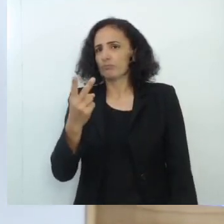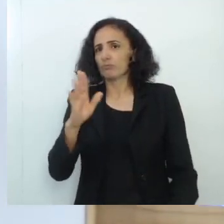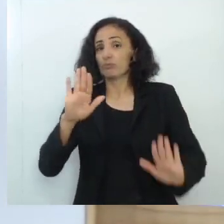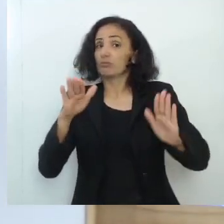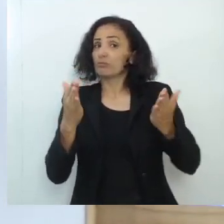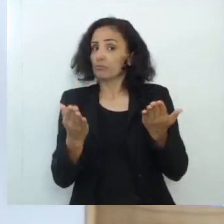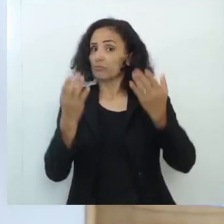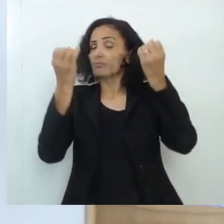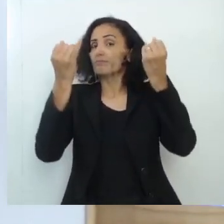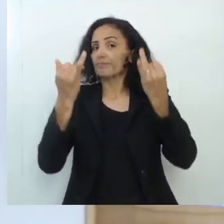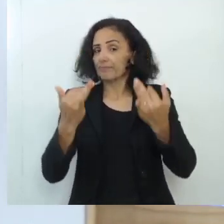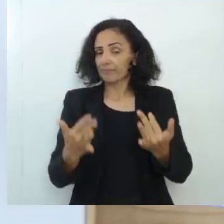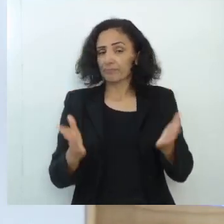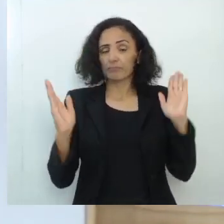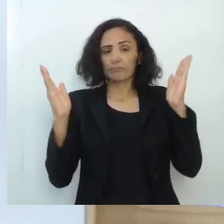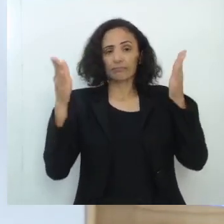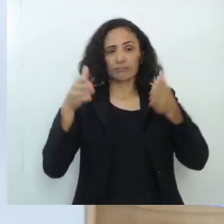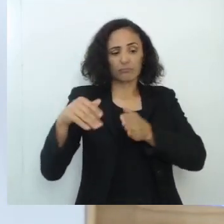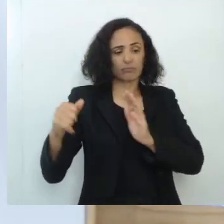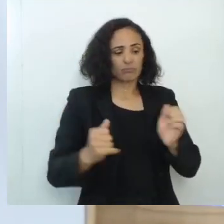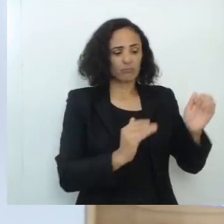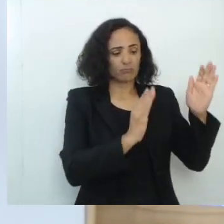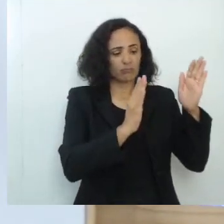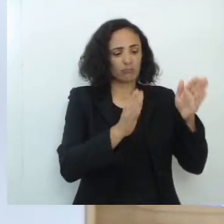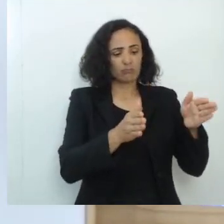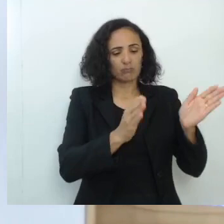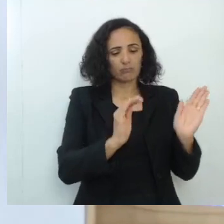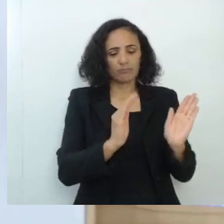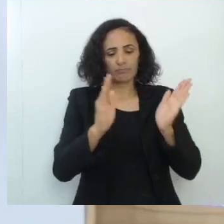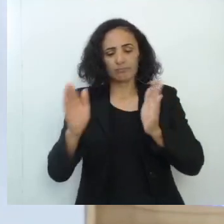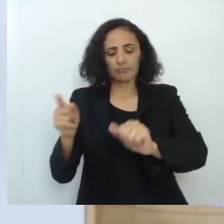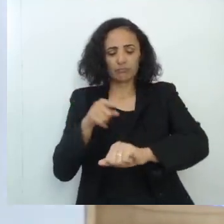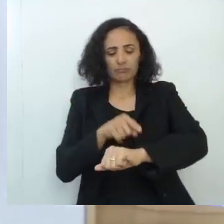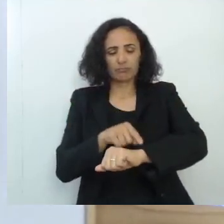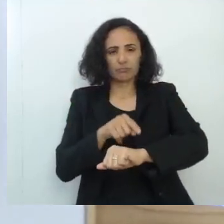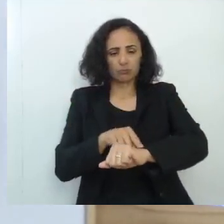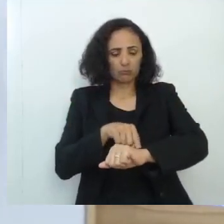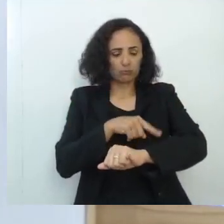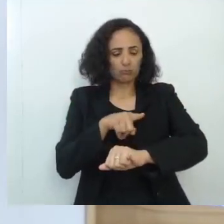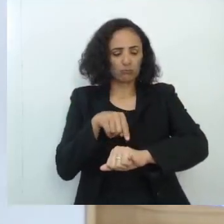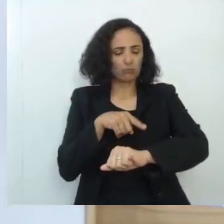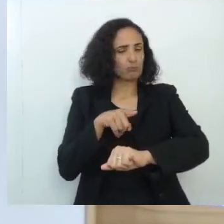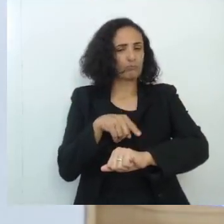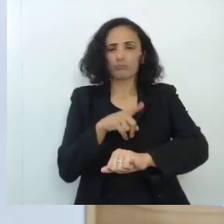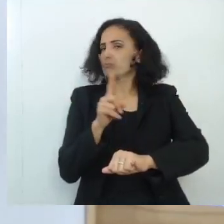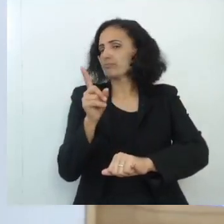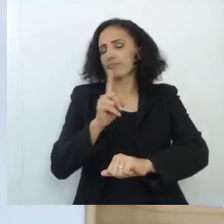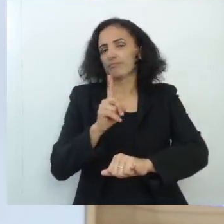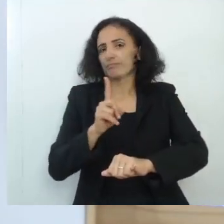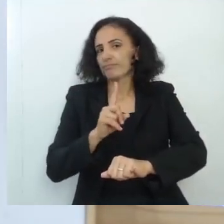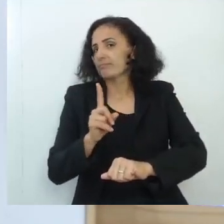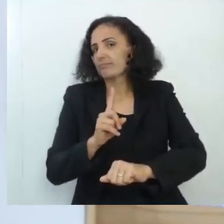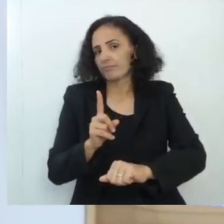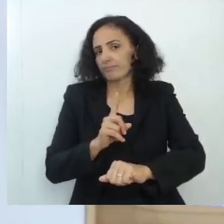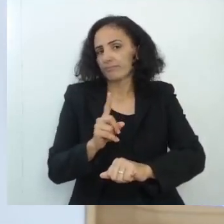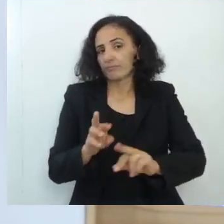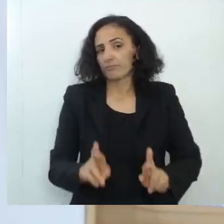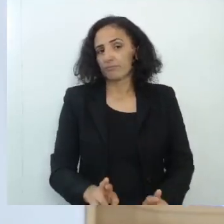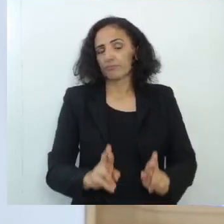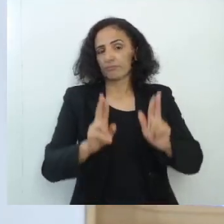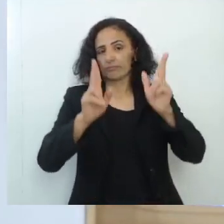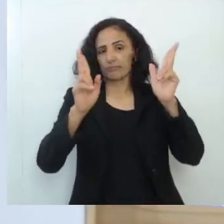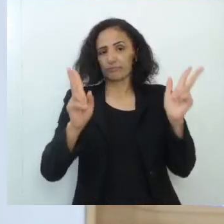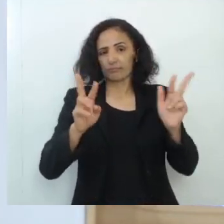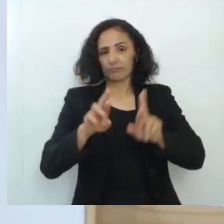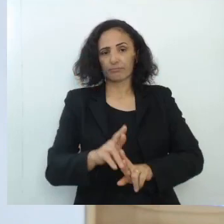ideia? Esses dois momentos não têm o mesmo tempo de duração. Esses dois momentos, eles não têm